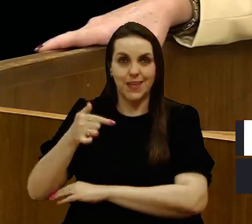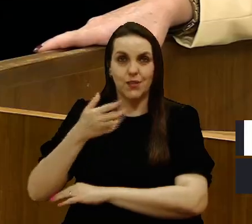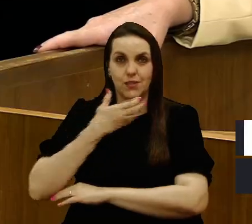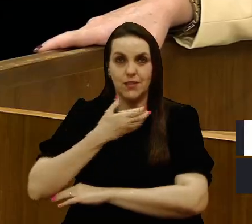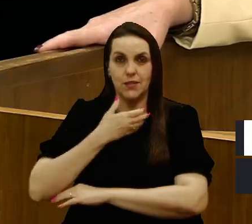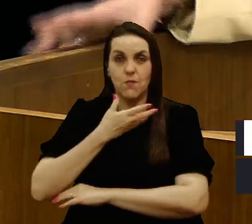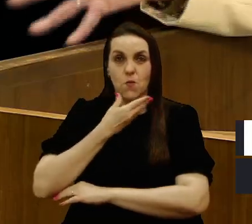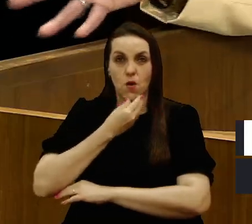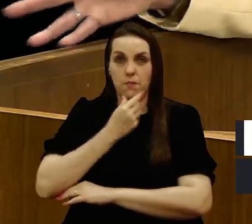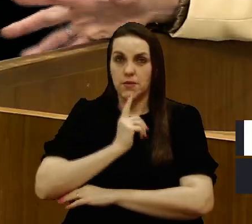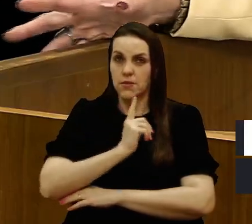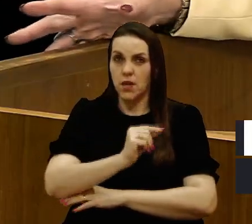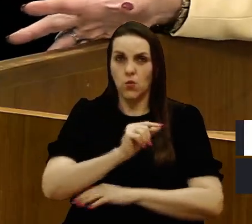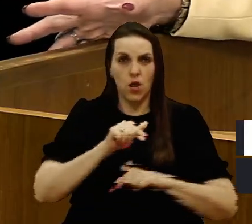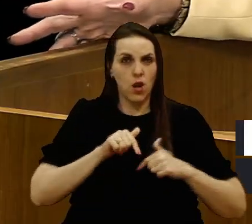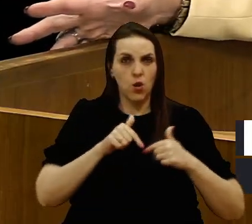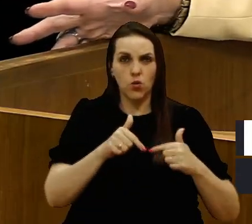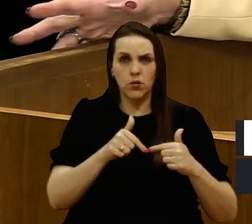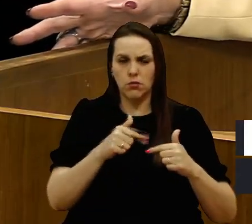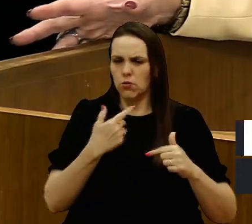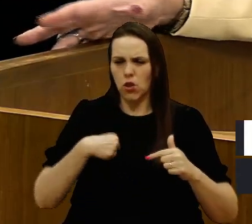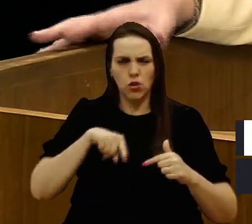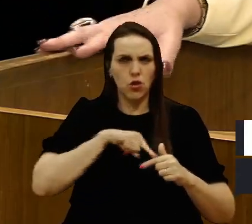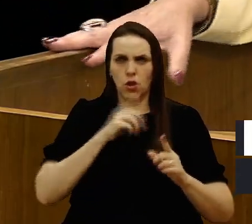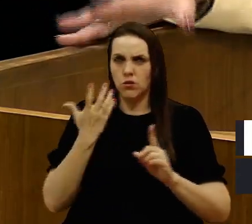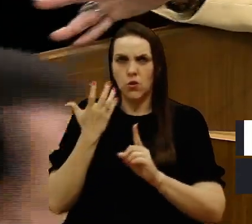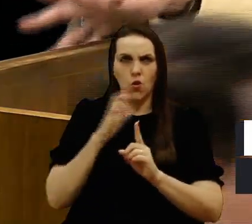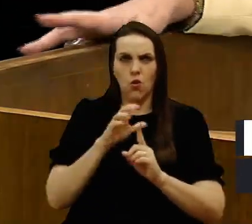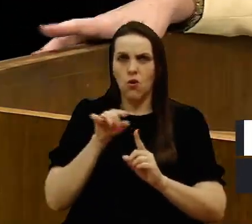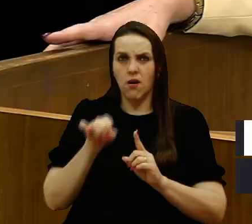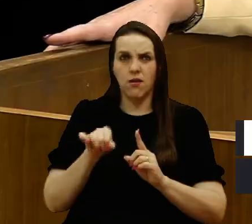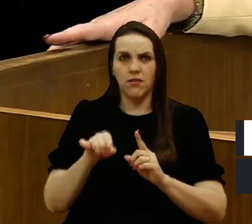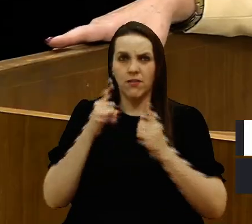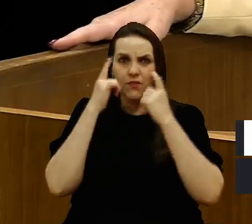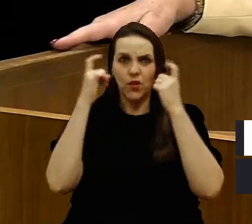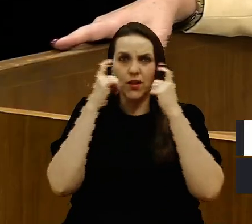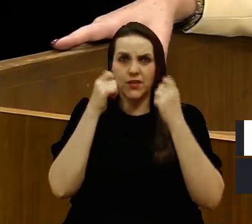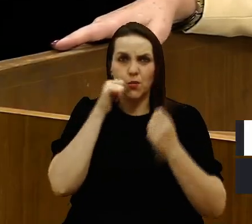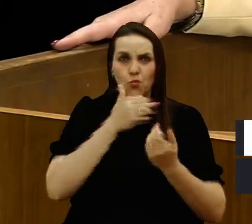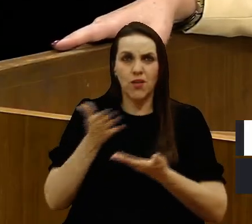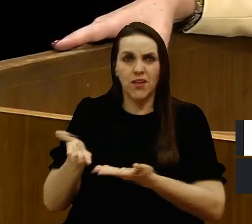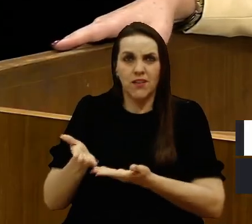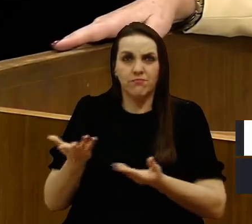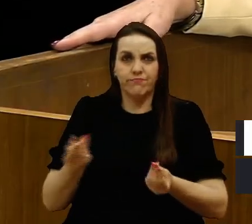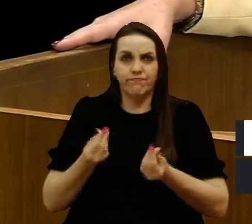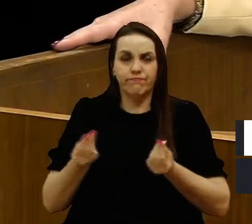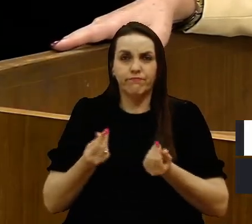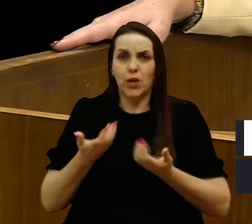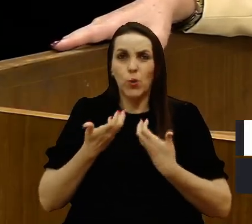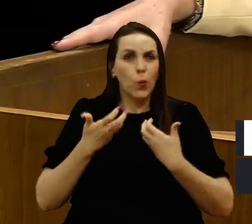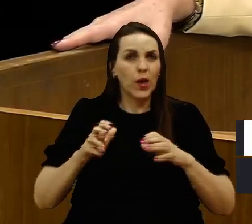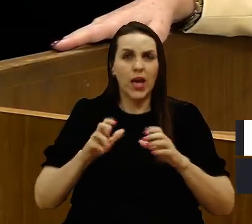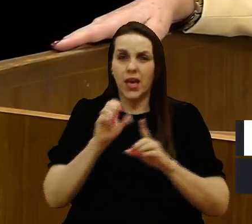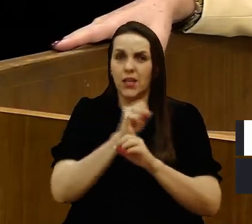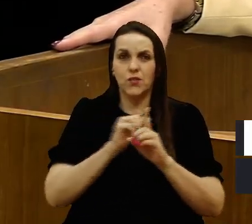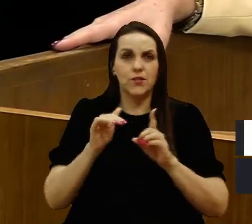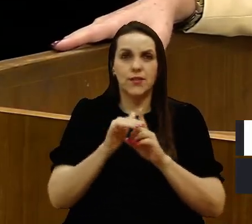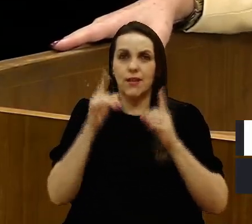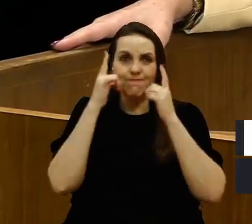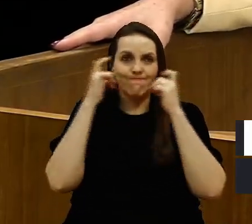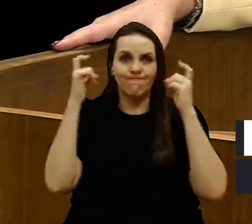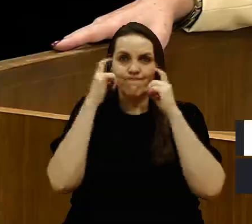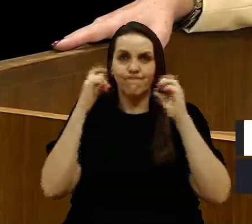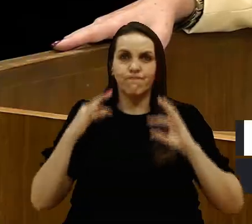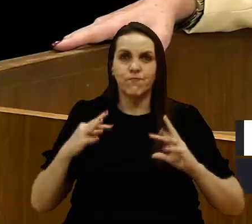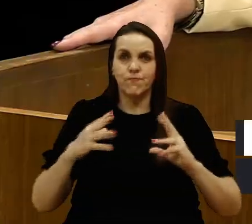luta dizendo que eles eram contrários à violência sobre as mulheres, que eles não queriam uma sociedade violenta